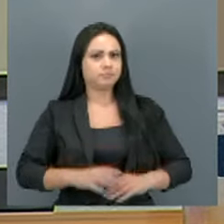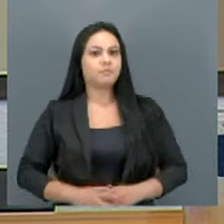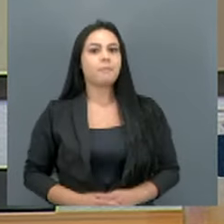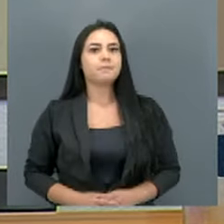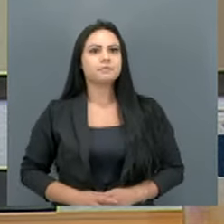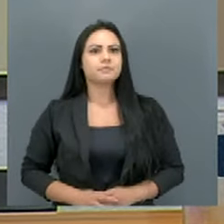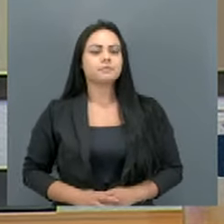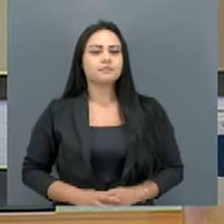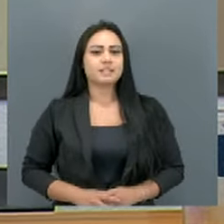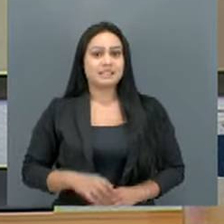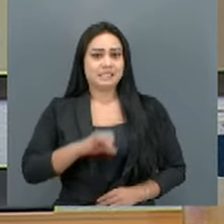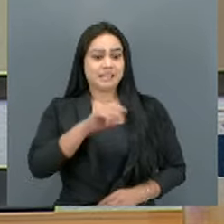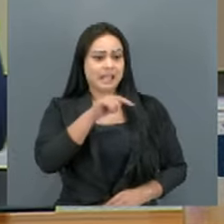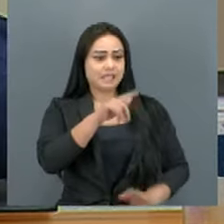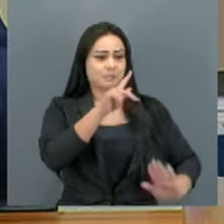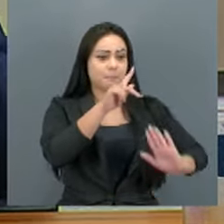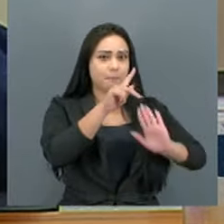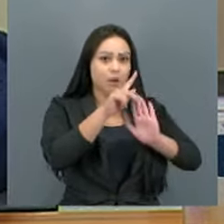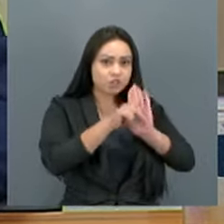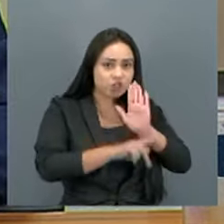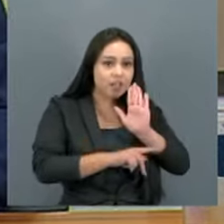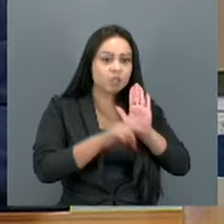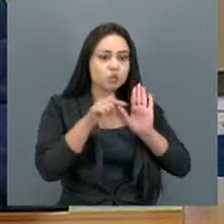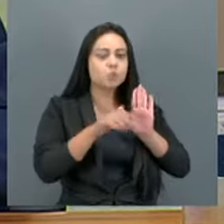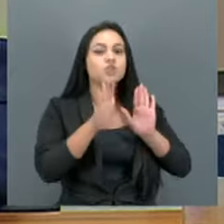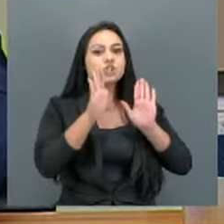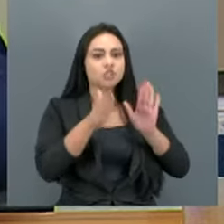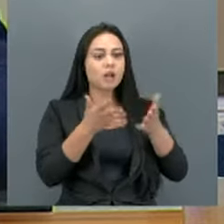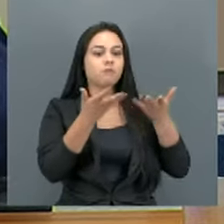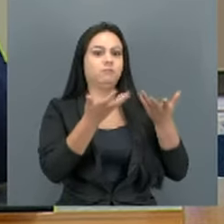se esse projeto que foi vetado,